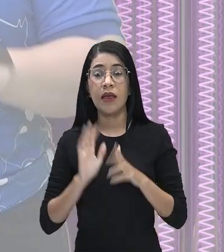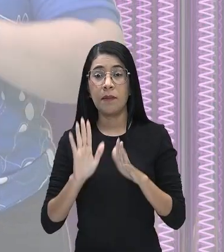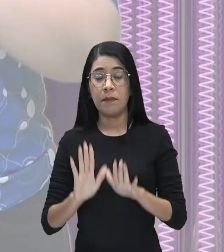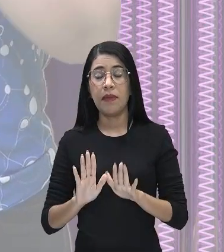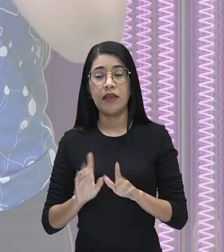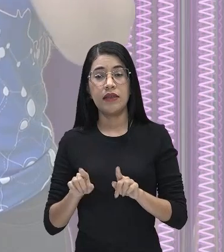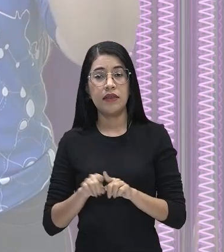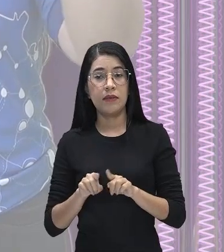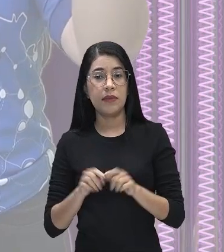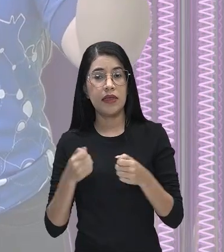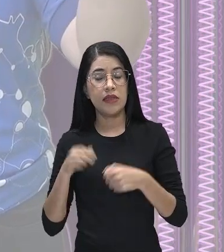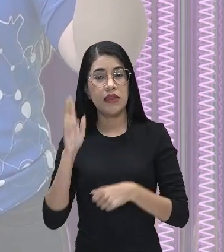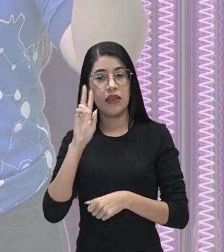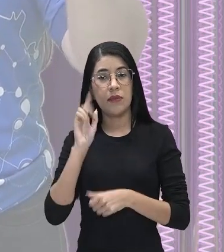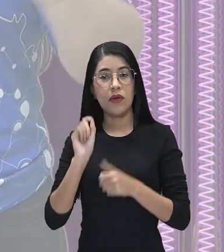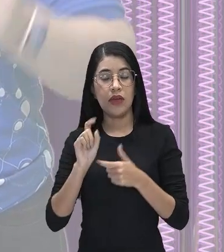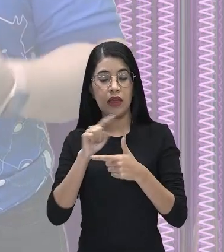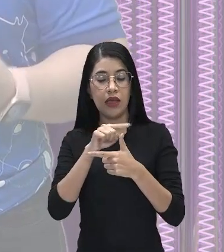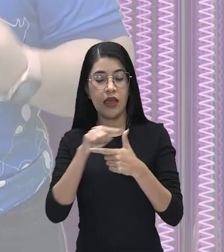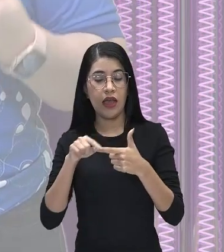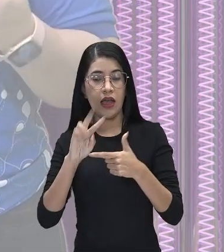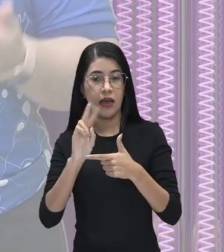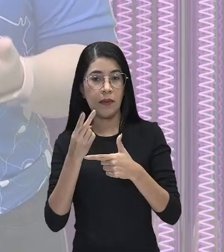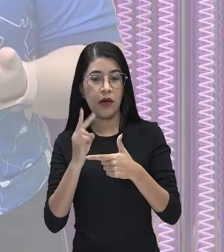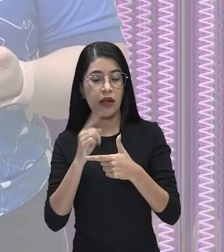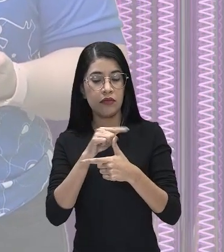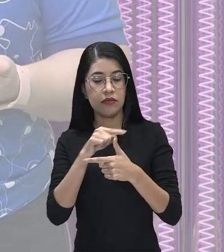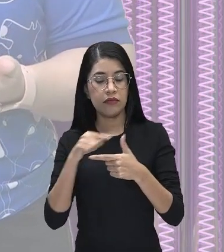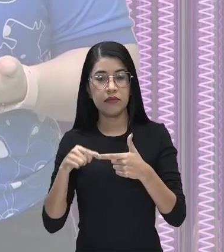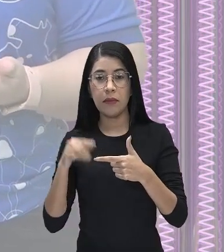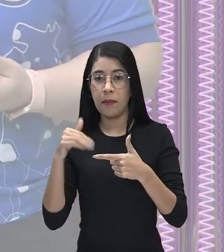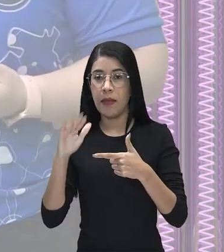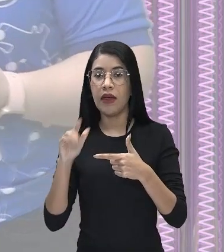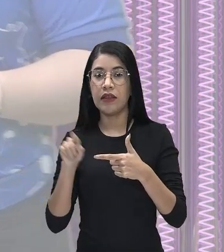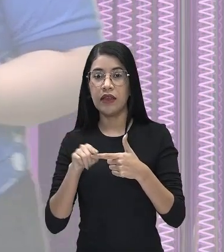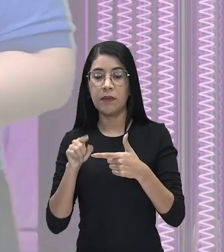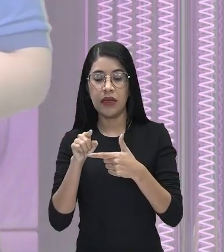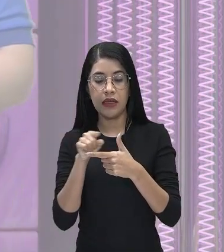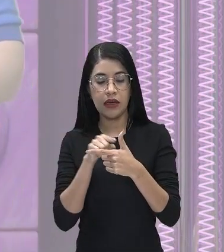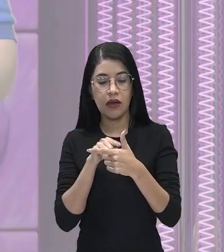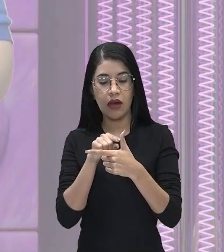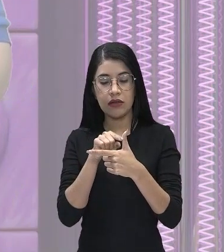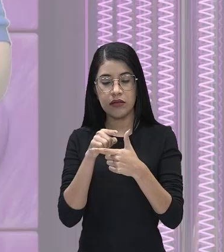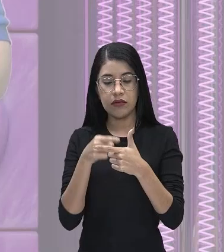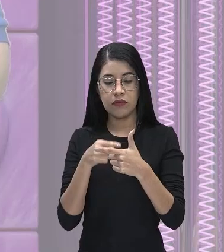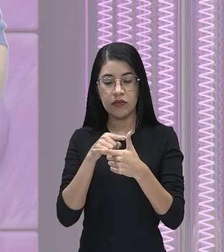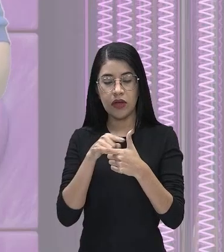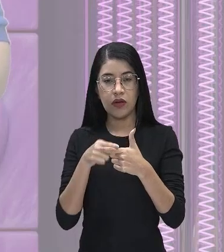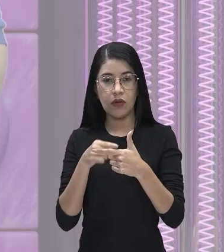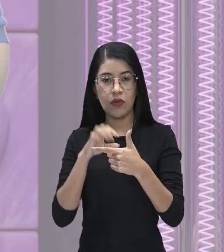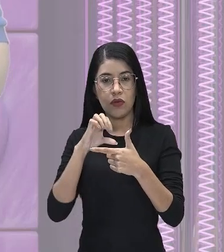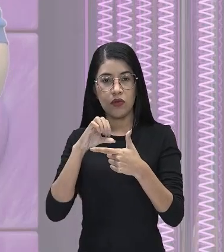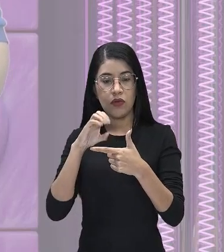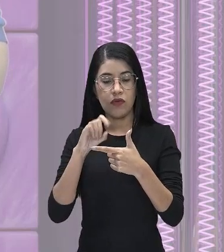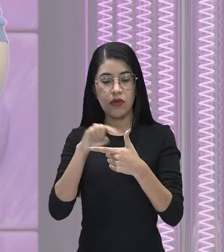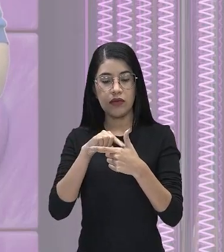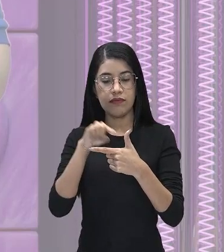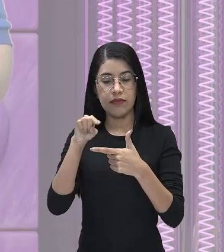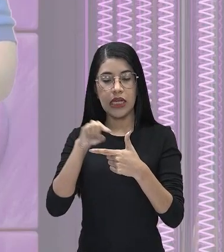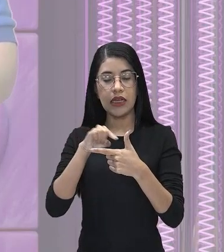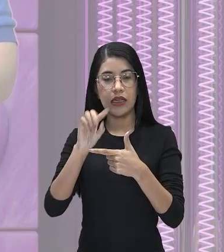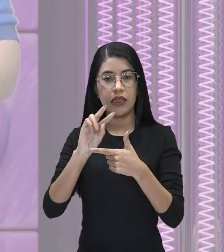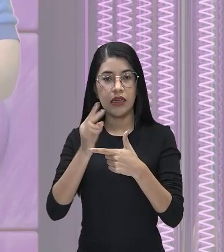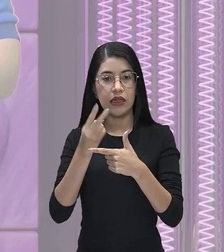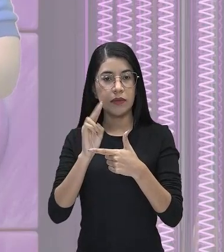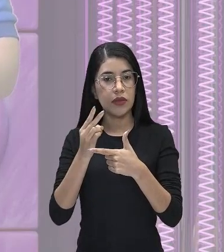hipotenusa vai ser o lado maior e sempre vai ser oposto ao ângulo reto. Então, vocês estão vendo ali no cantinho o ângulo de 90